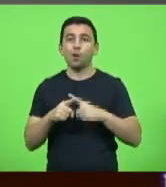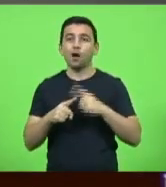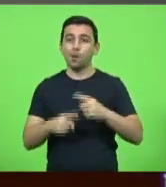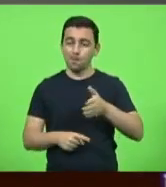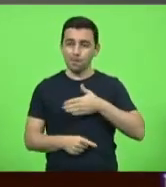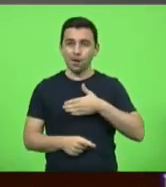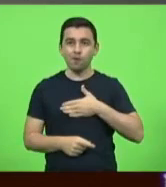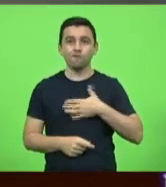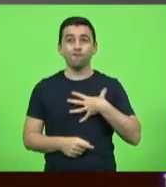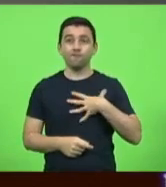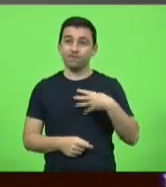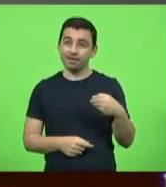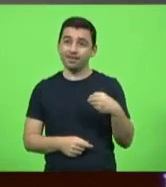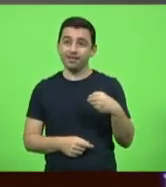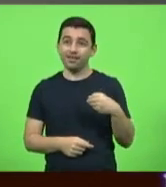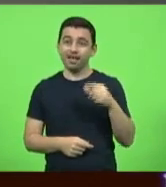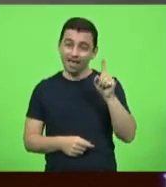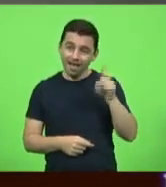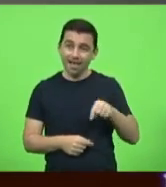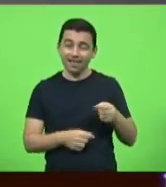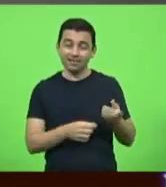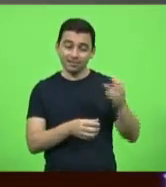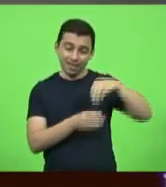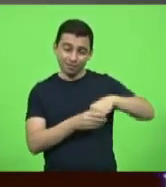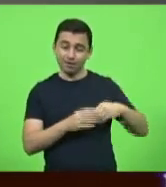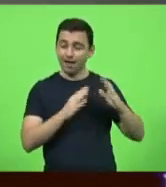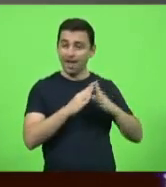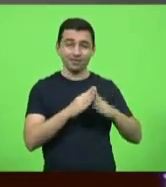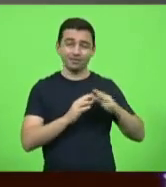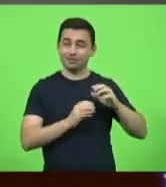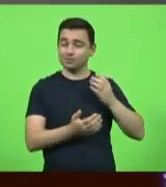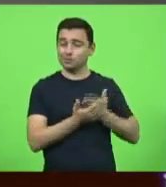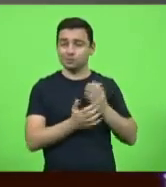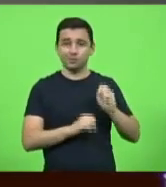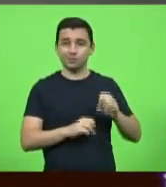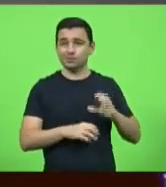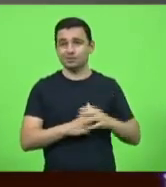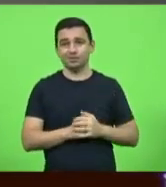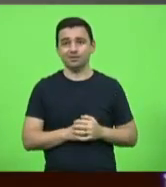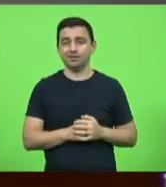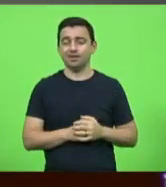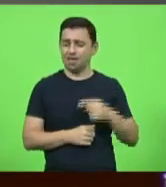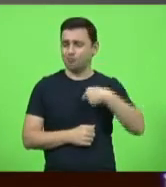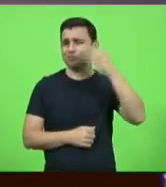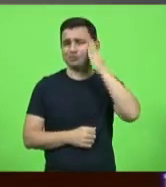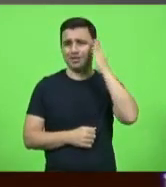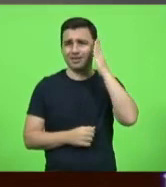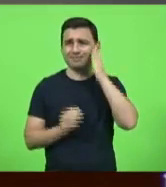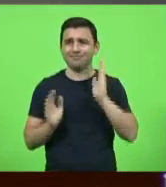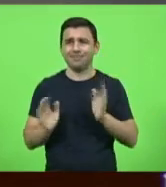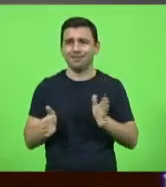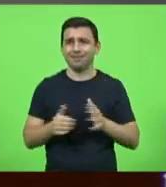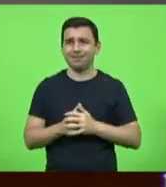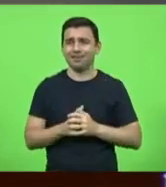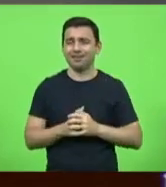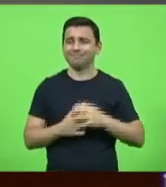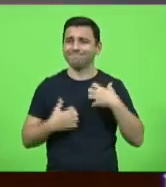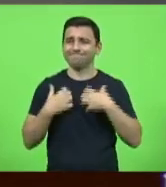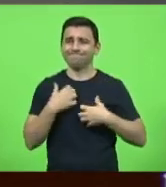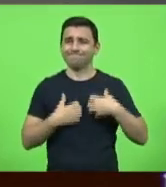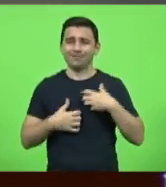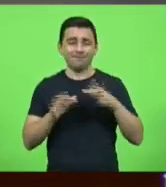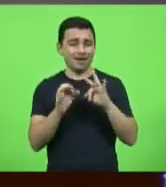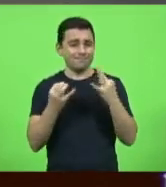filho é resultado de homeschooling. Eu sei o que é isso daí. Sei a angústia das